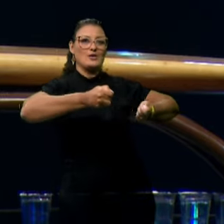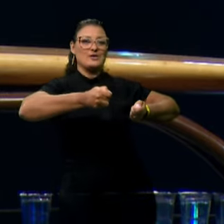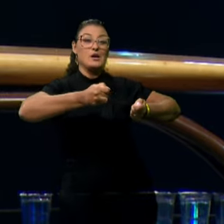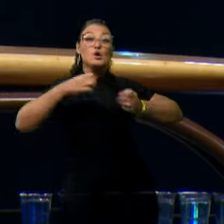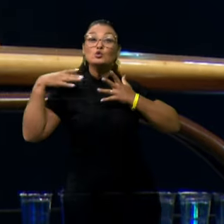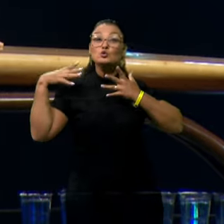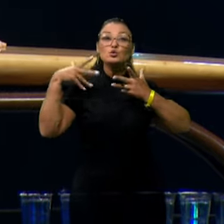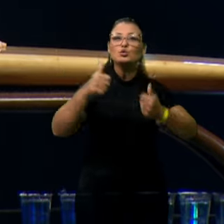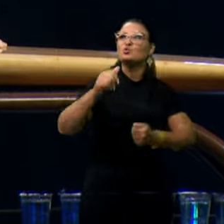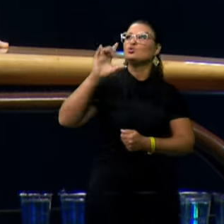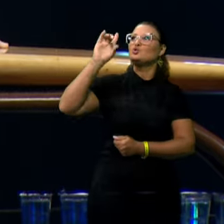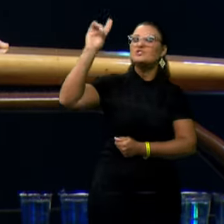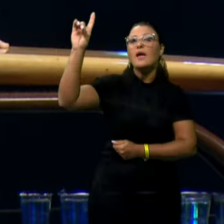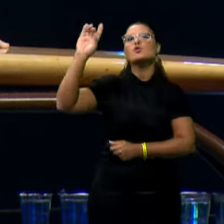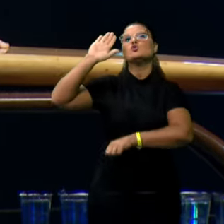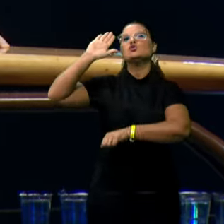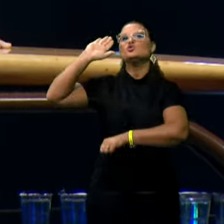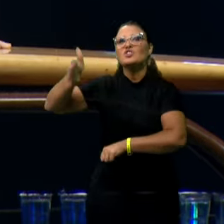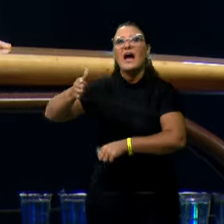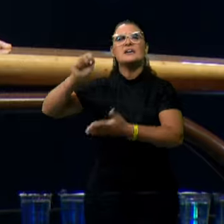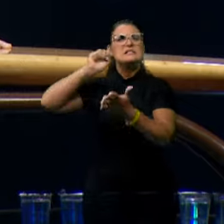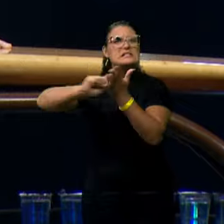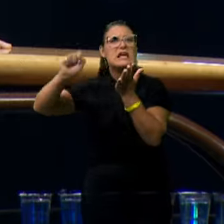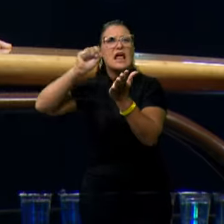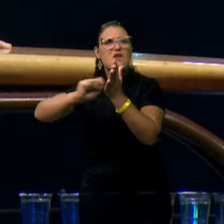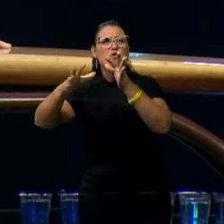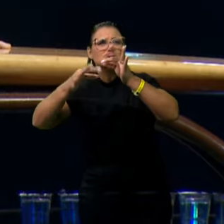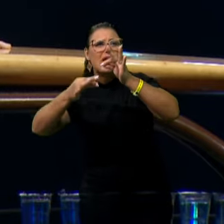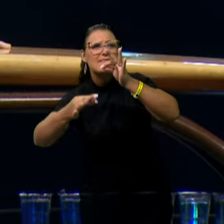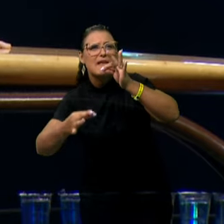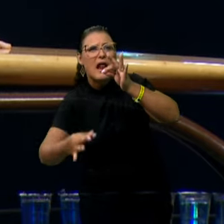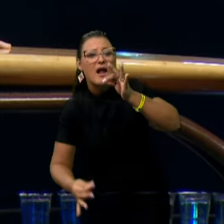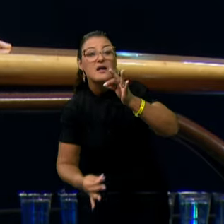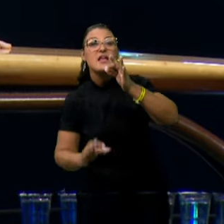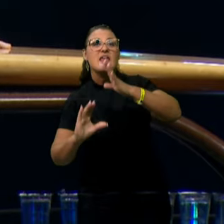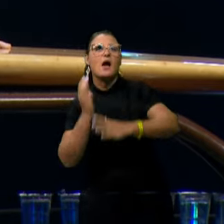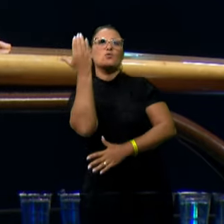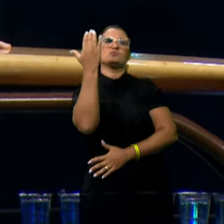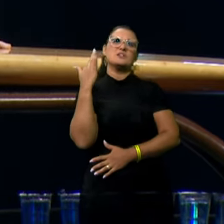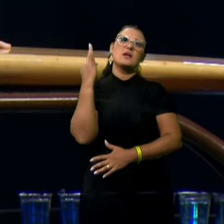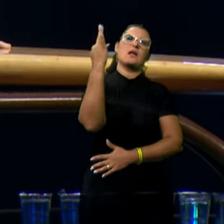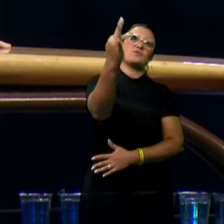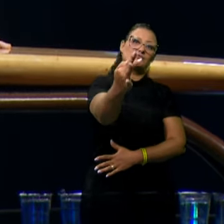desenhado e escrito e ainda os detalhes se cumprirá